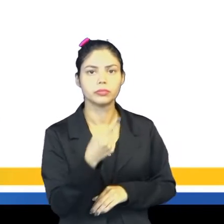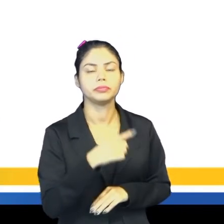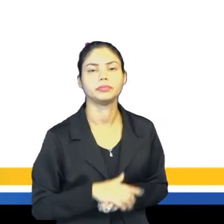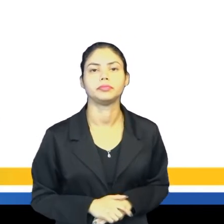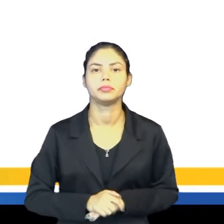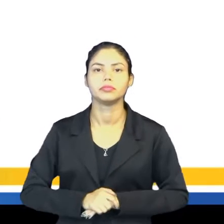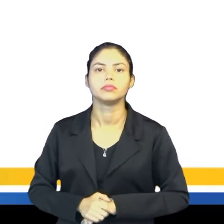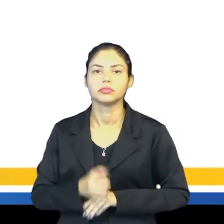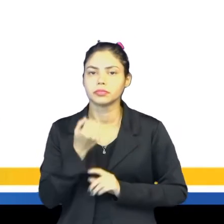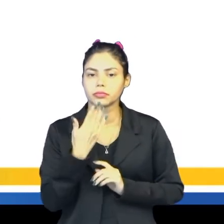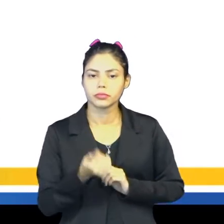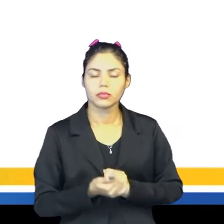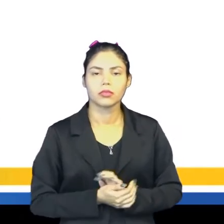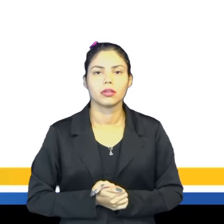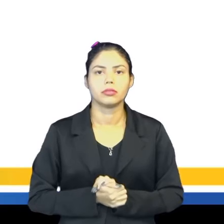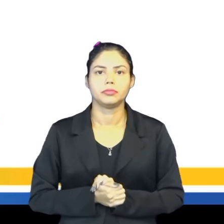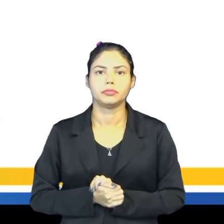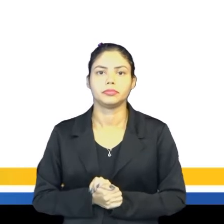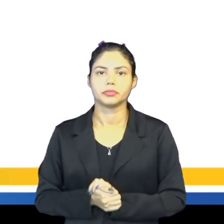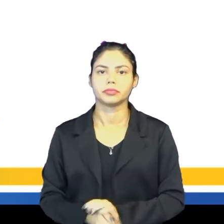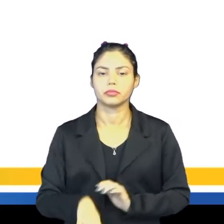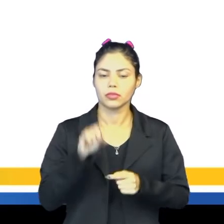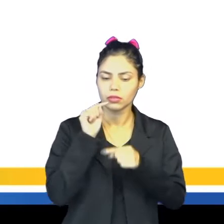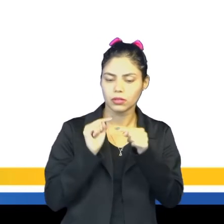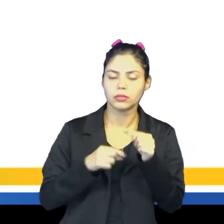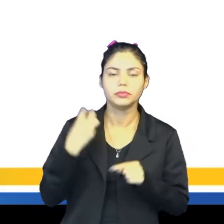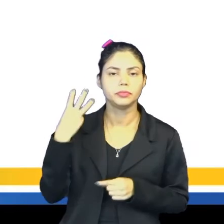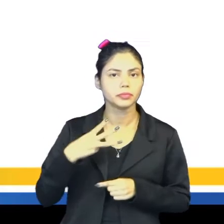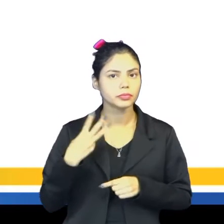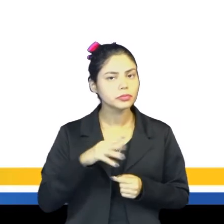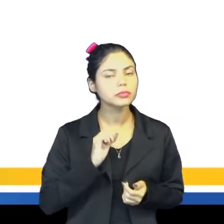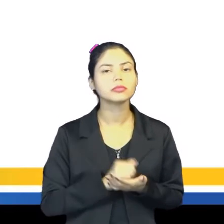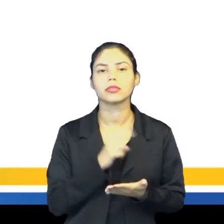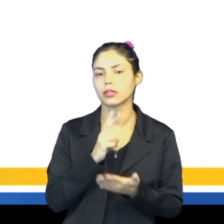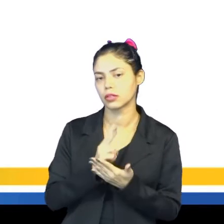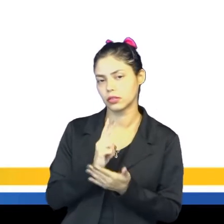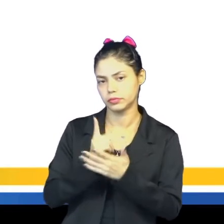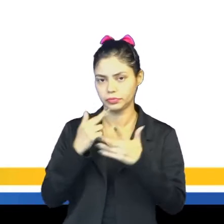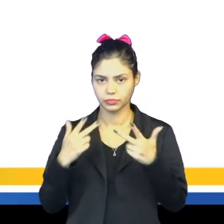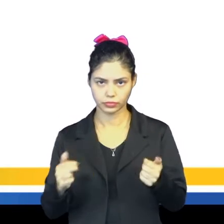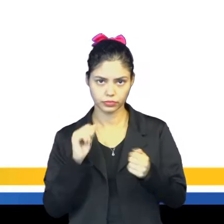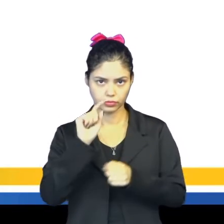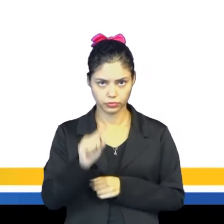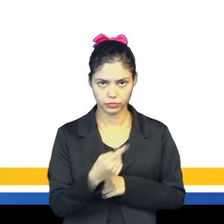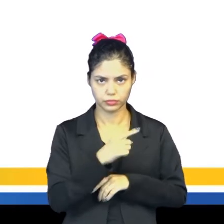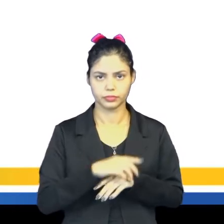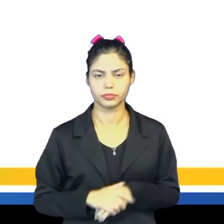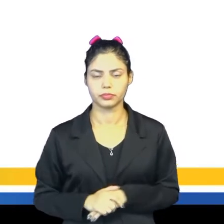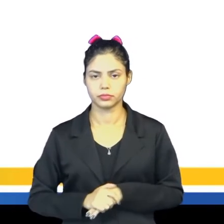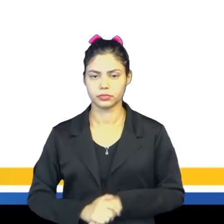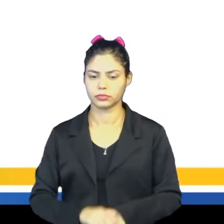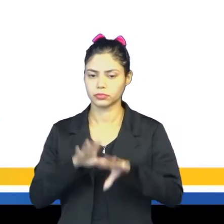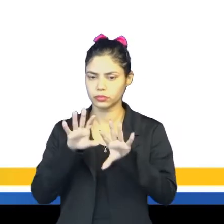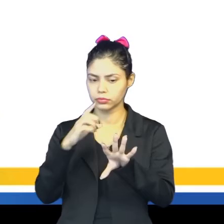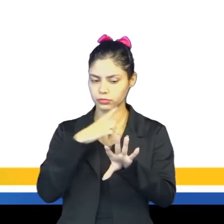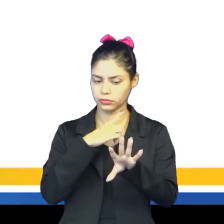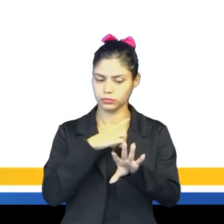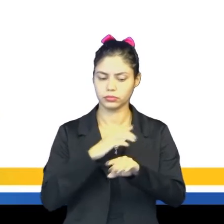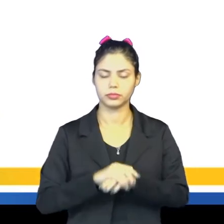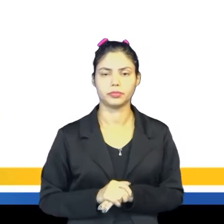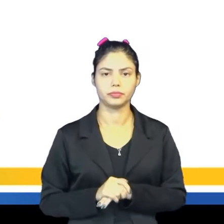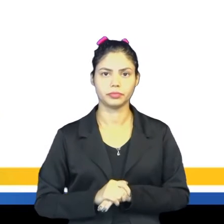1000, tudo bem? Se dividir 3 vezes por 10 é a mesma coisa que dividir por 1000. Assim